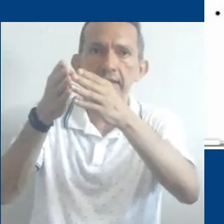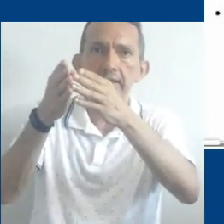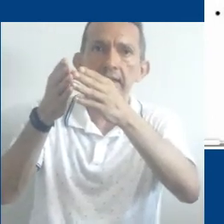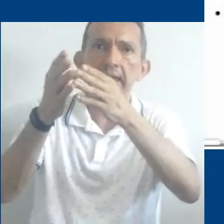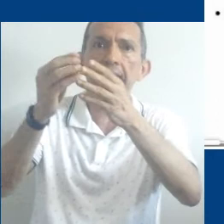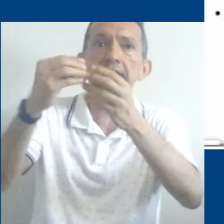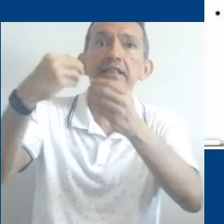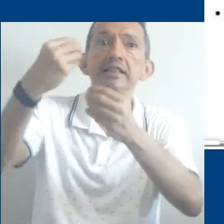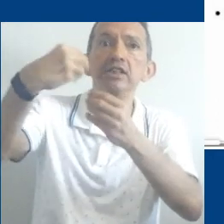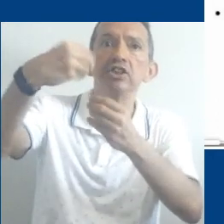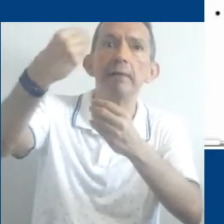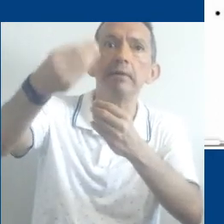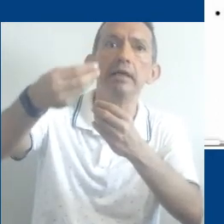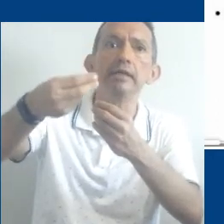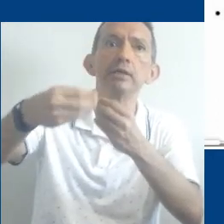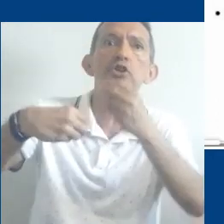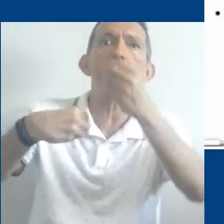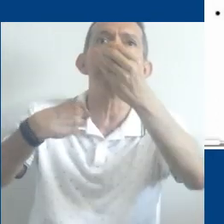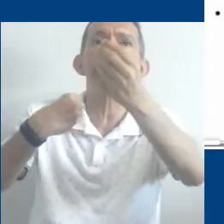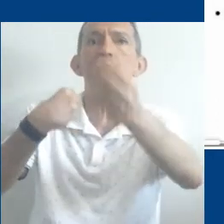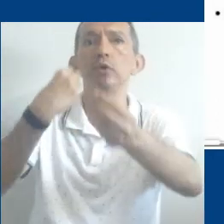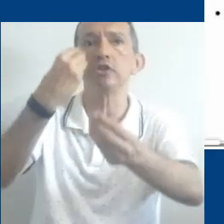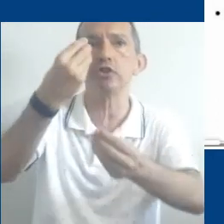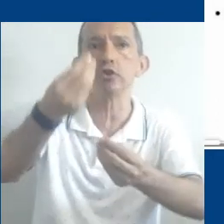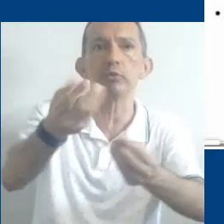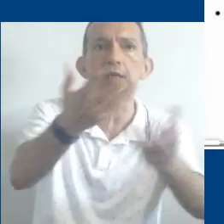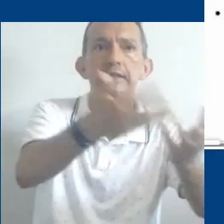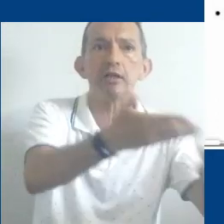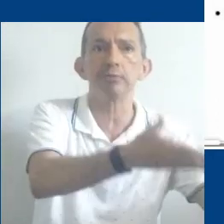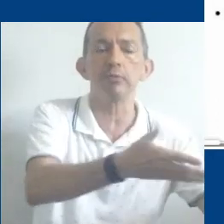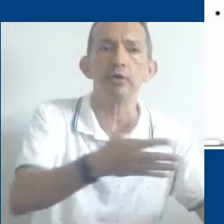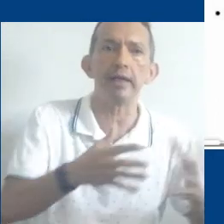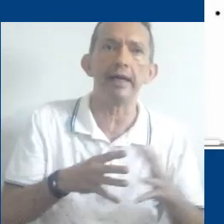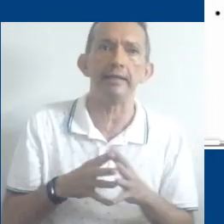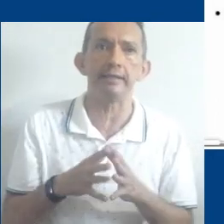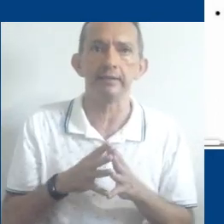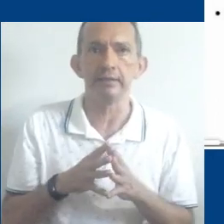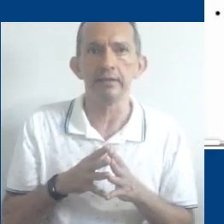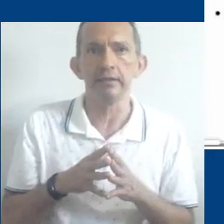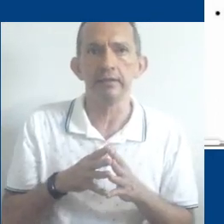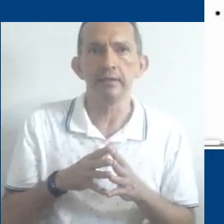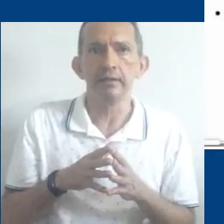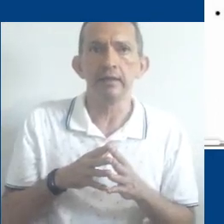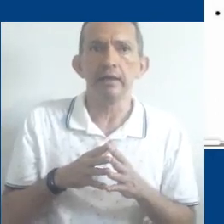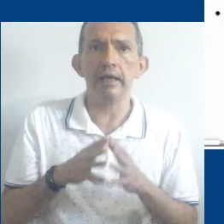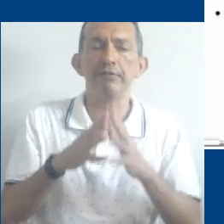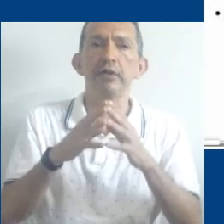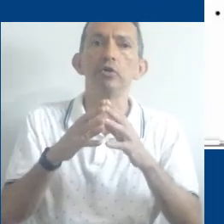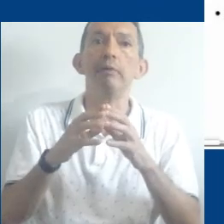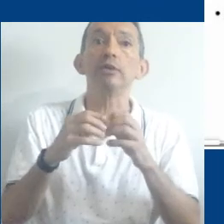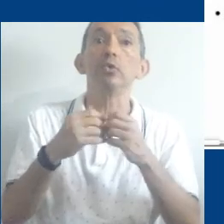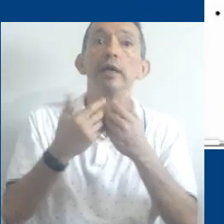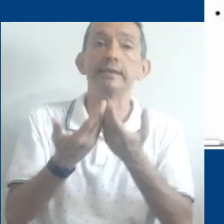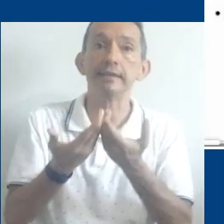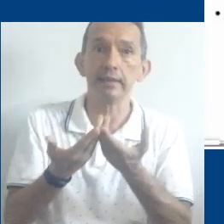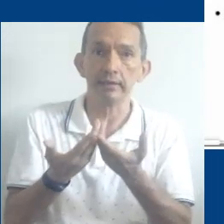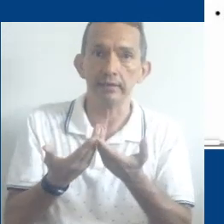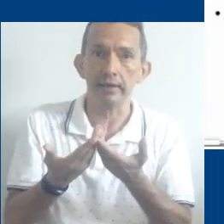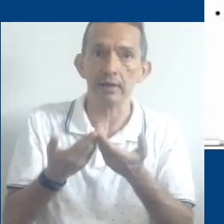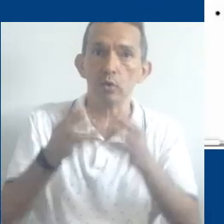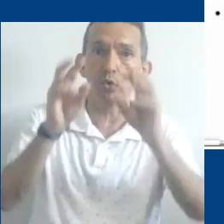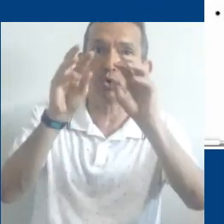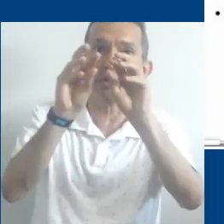sílica, ela desestabiliza o estabilizador lisossômico das células pulmonares, levando a uma